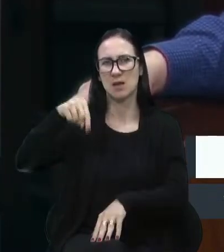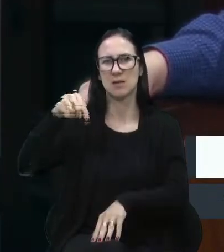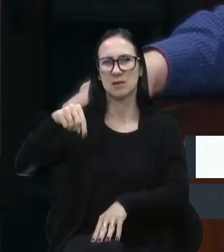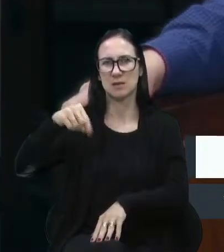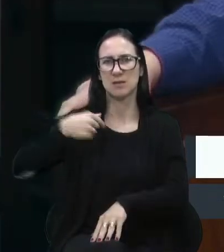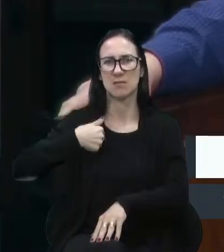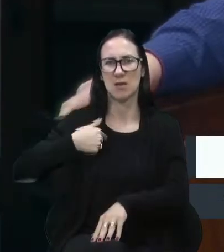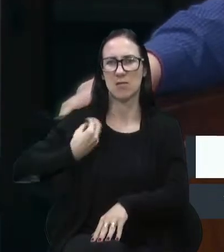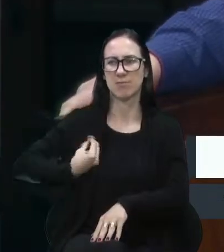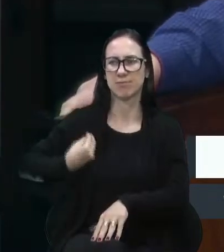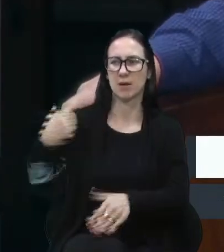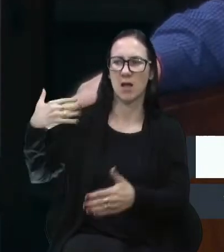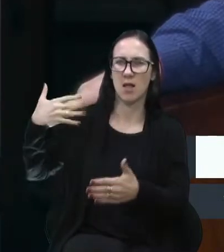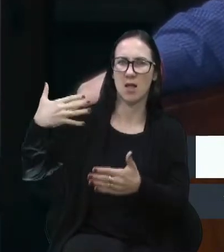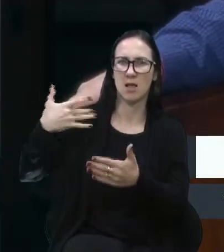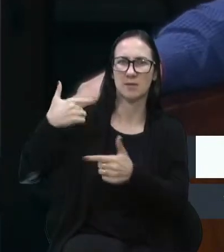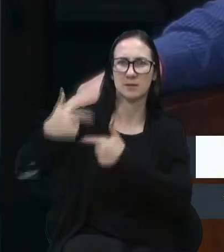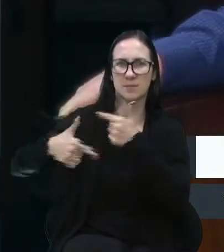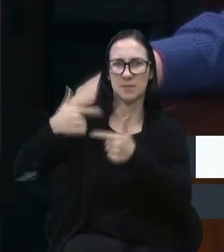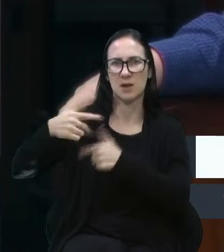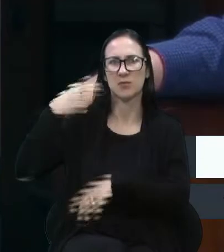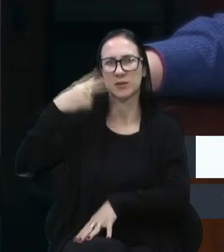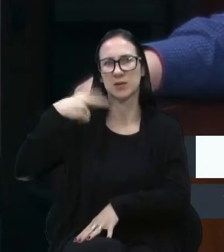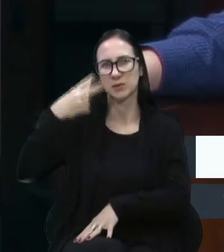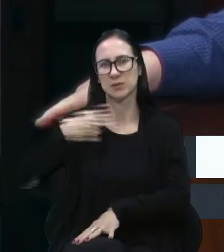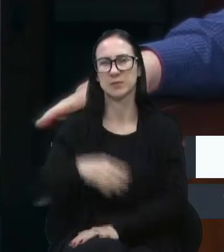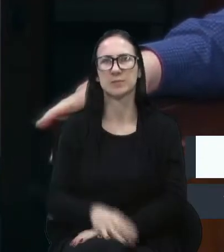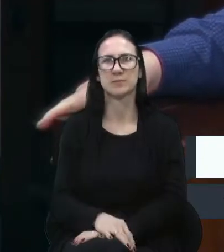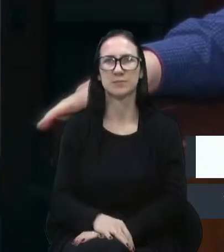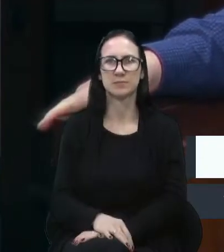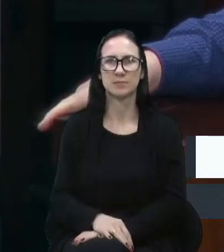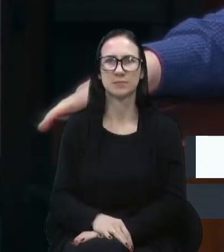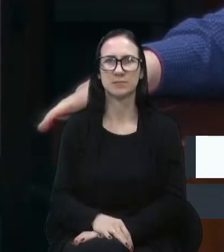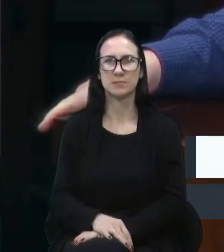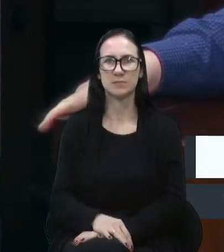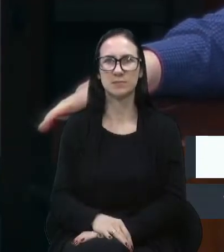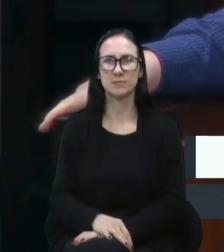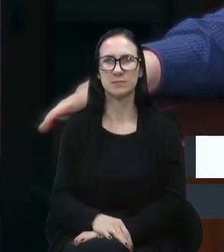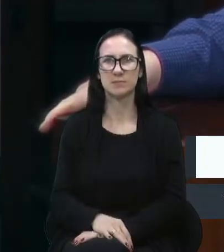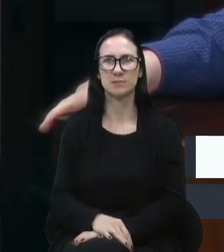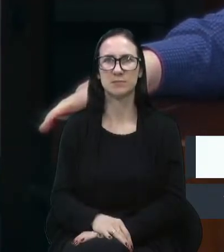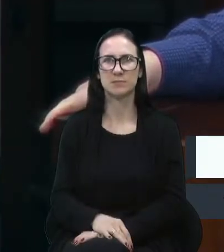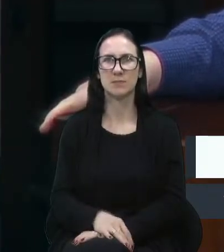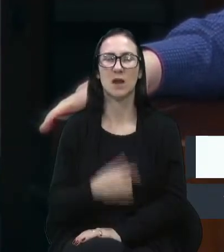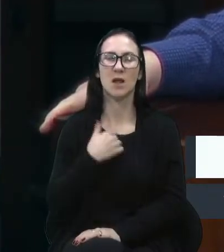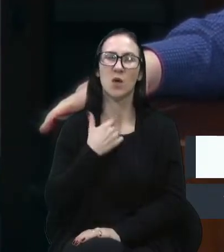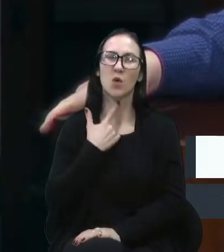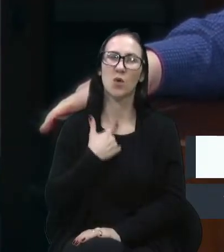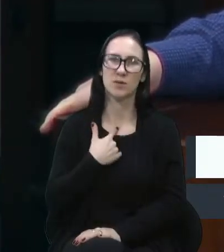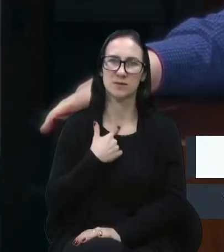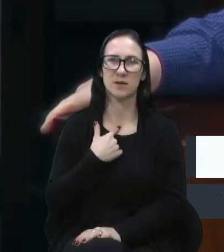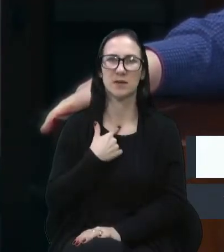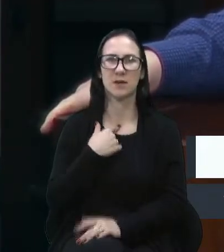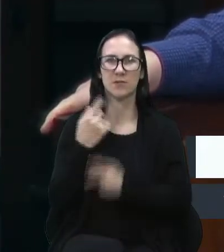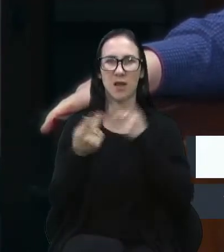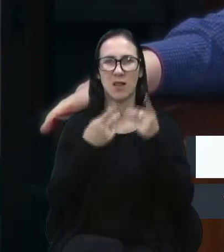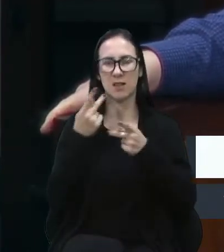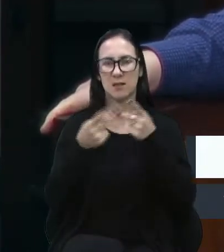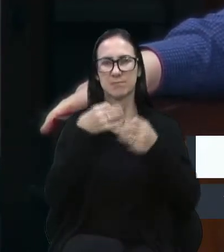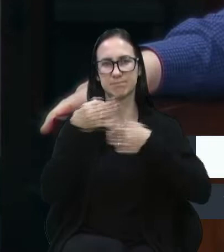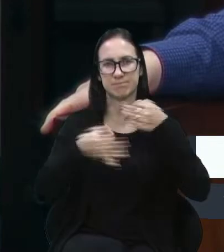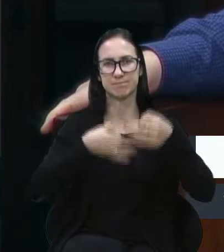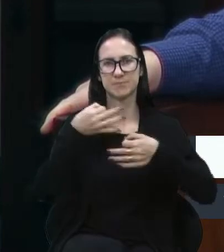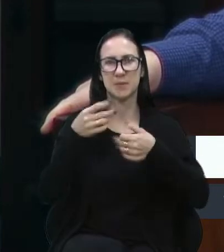estou nessa Câmara de Vereadores. Eu gostaria de fazer algumas colocações. A